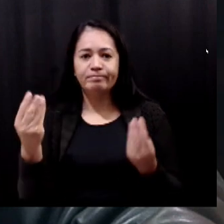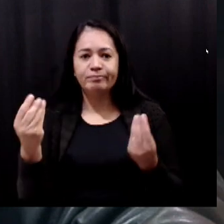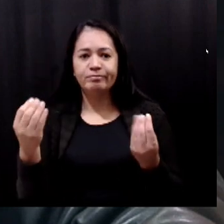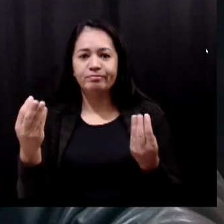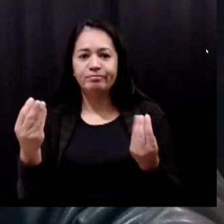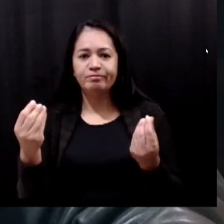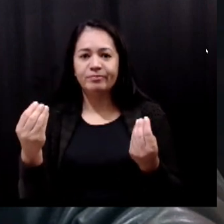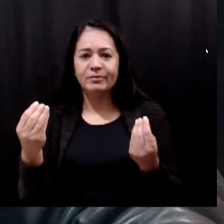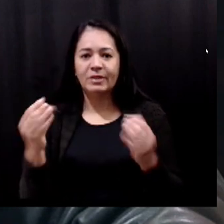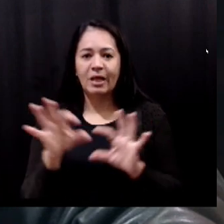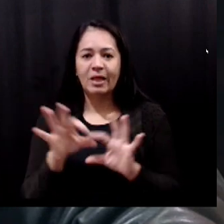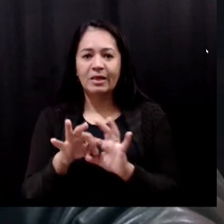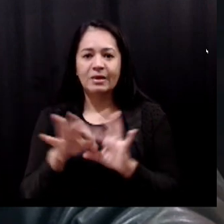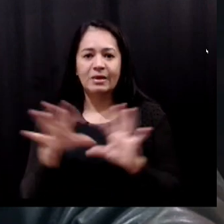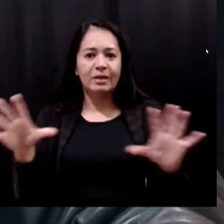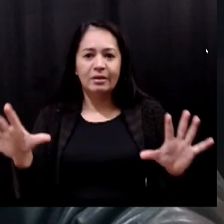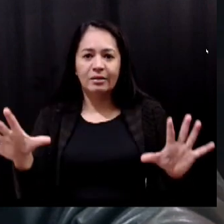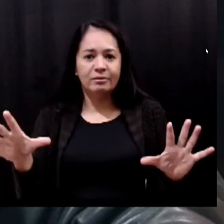desligadas